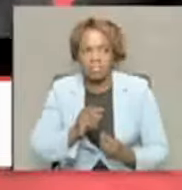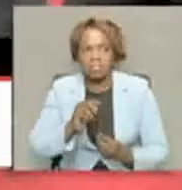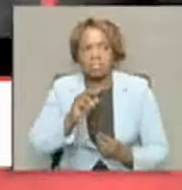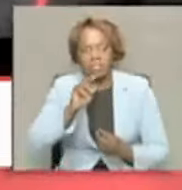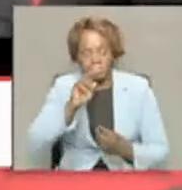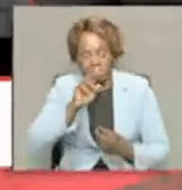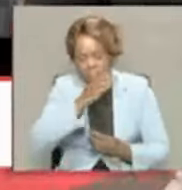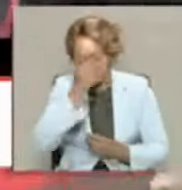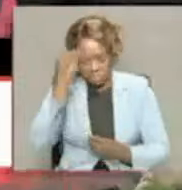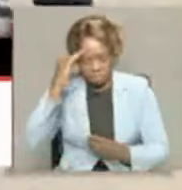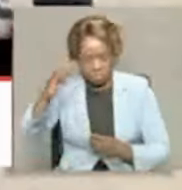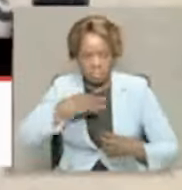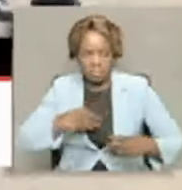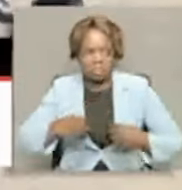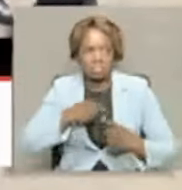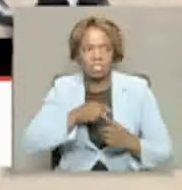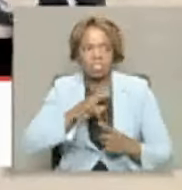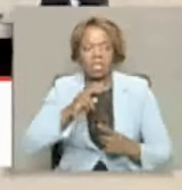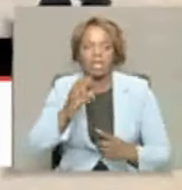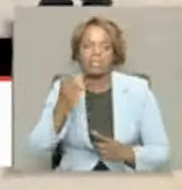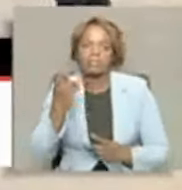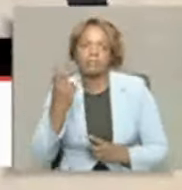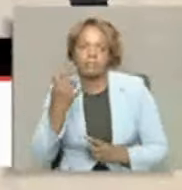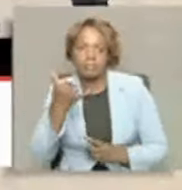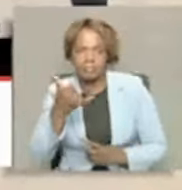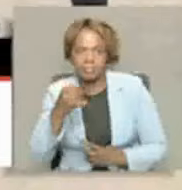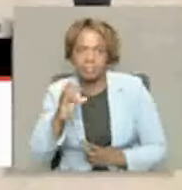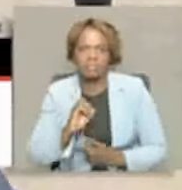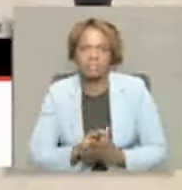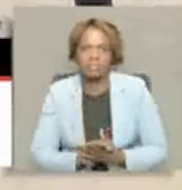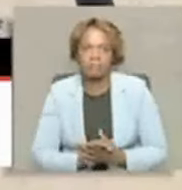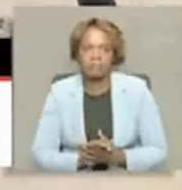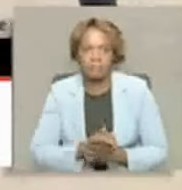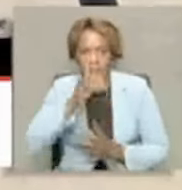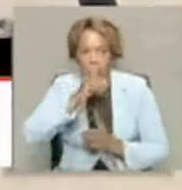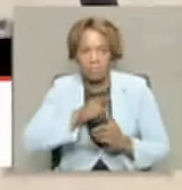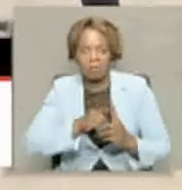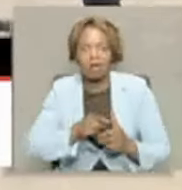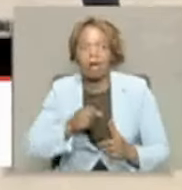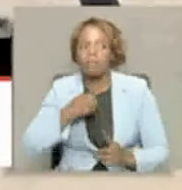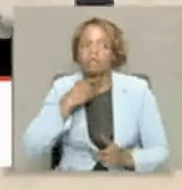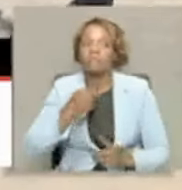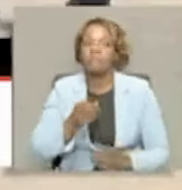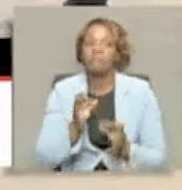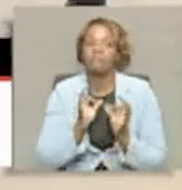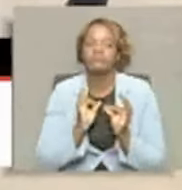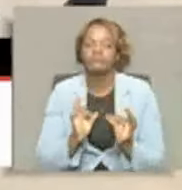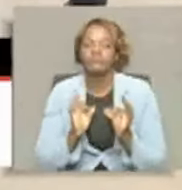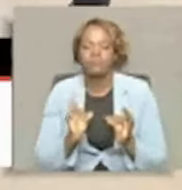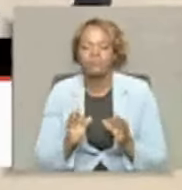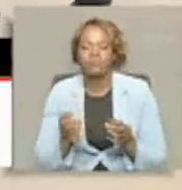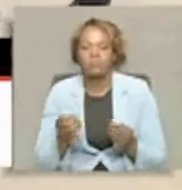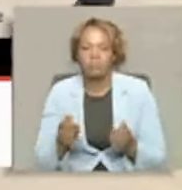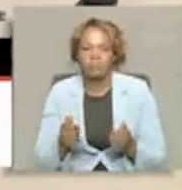o ex-R20. Cantor que ele era, com boa voz que ele tinha, fez